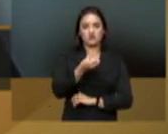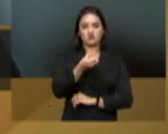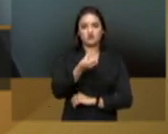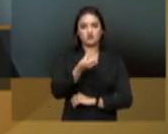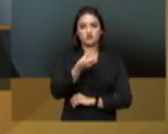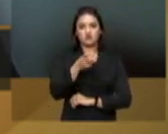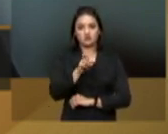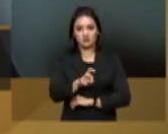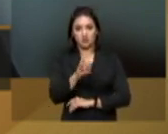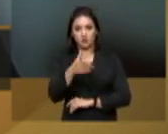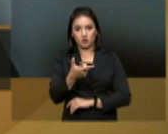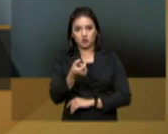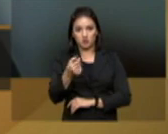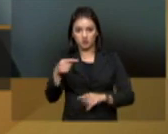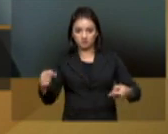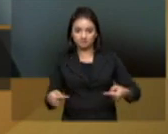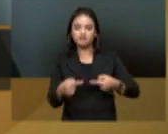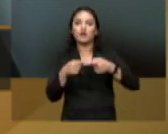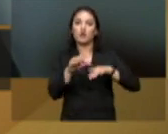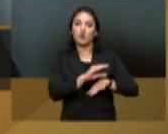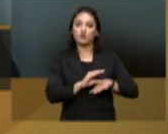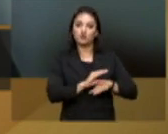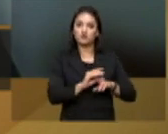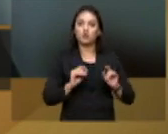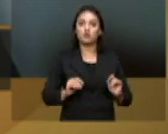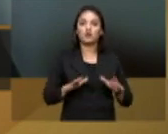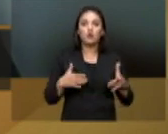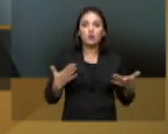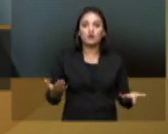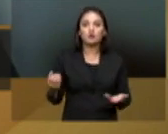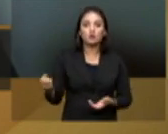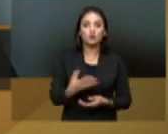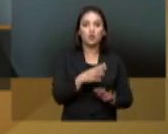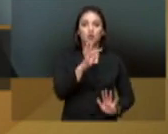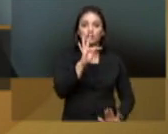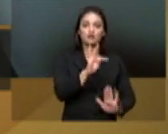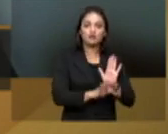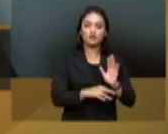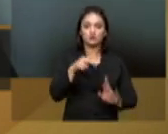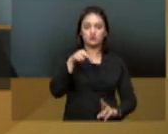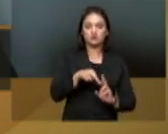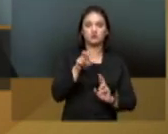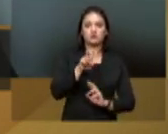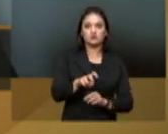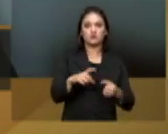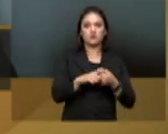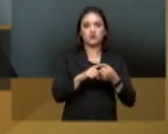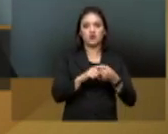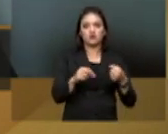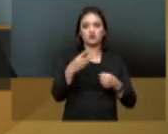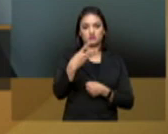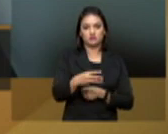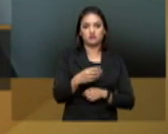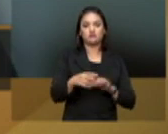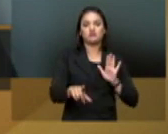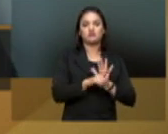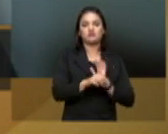10.865/2004, na parte em que, ao dar nova redação ao inciso 5º do artigo 3º das